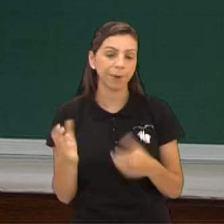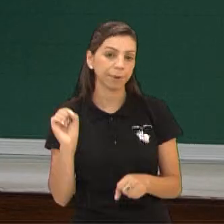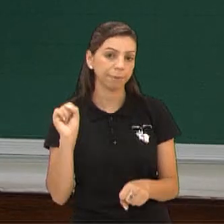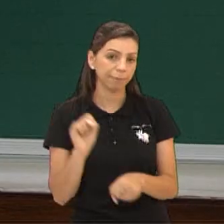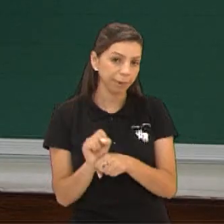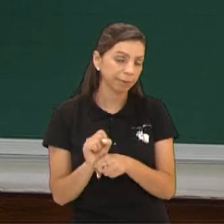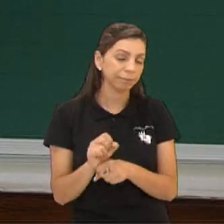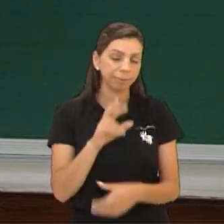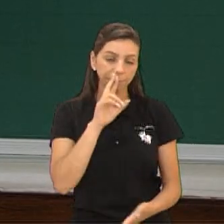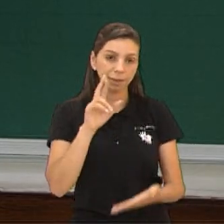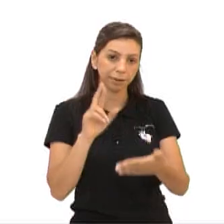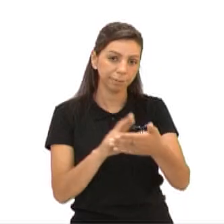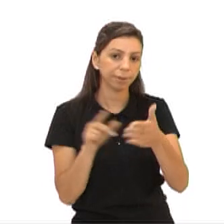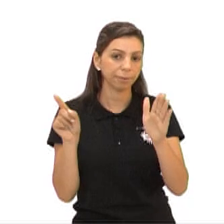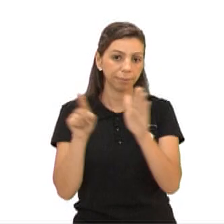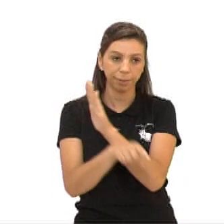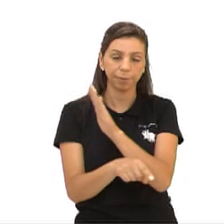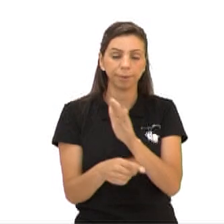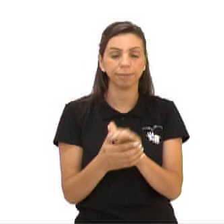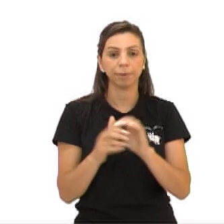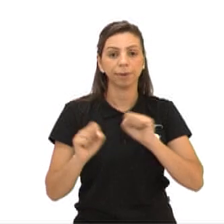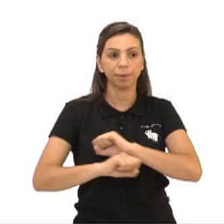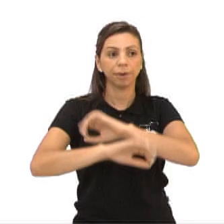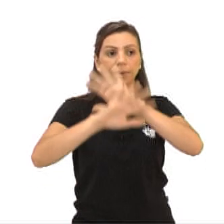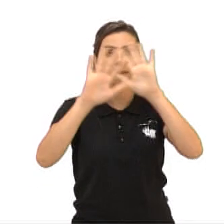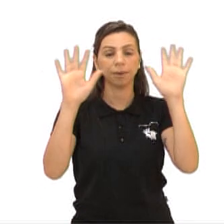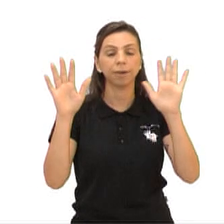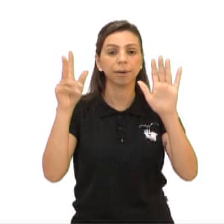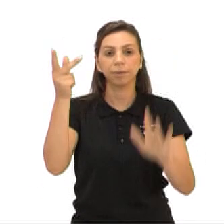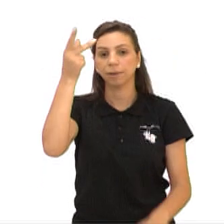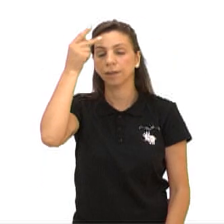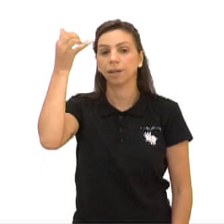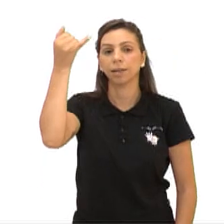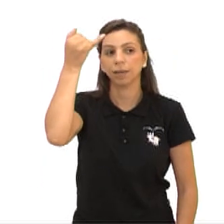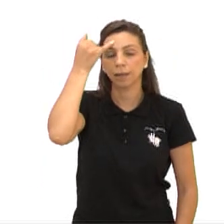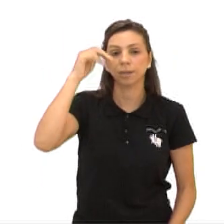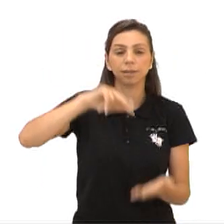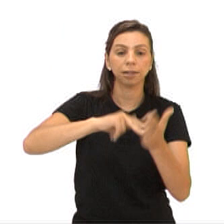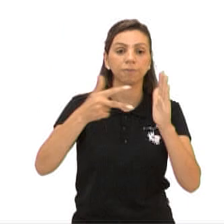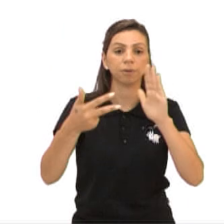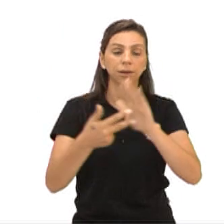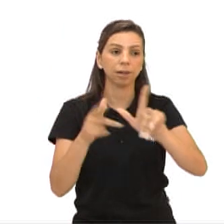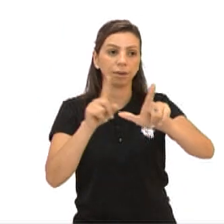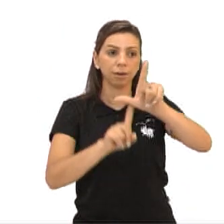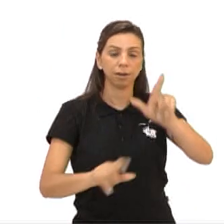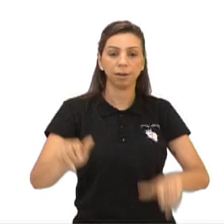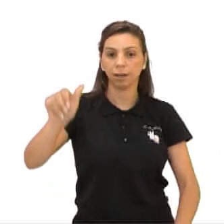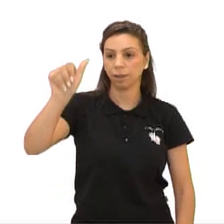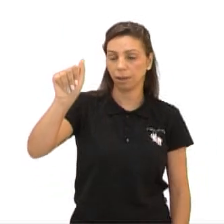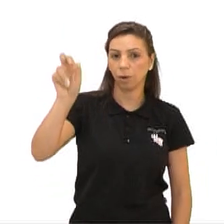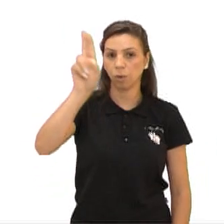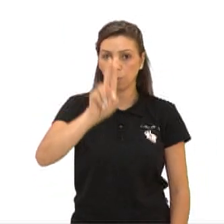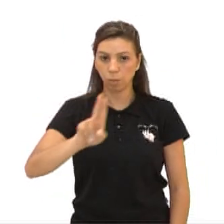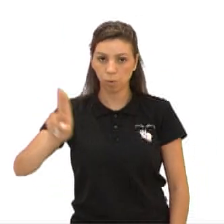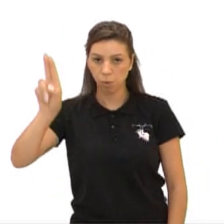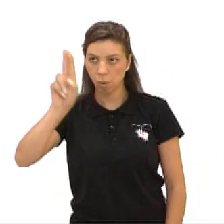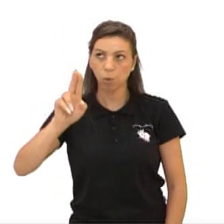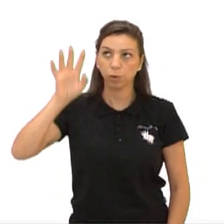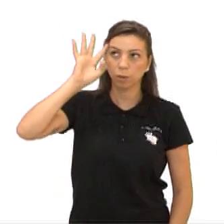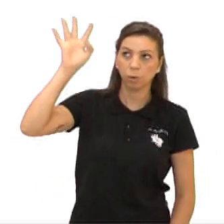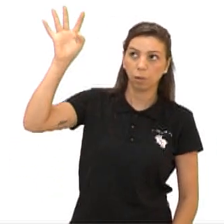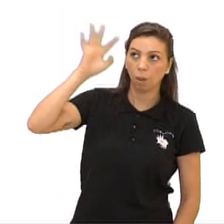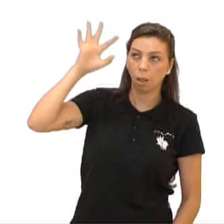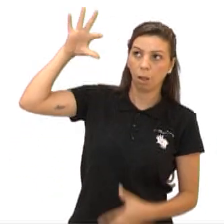aqui para responder essa questão. Esclarecimento para Immanuel Kant é, letra A, fazer uso da própria racionalidade,